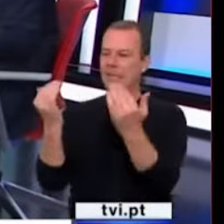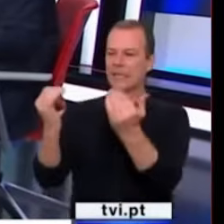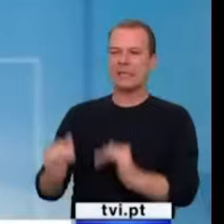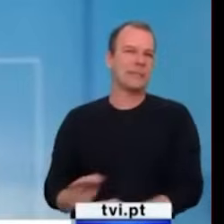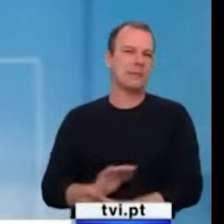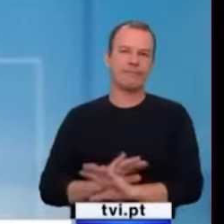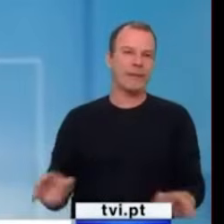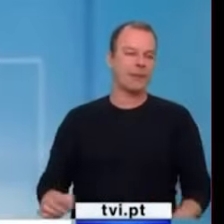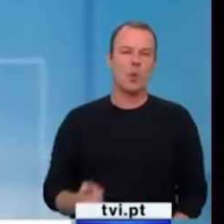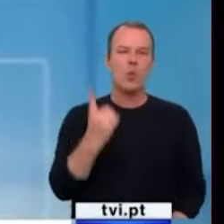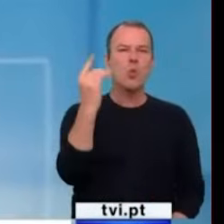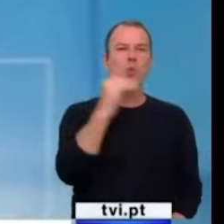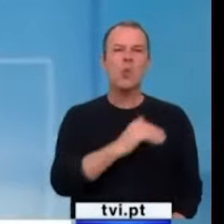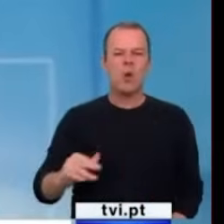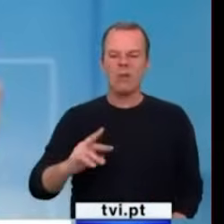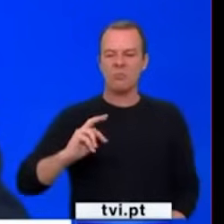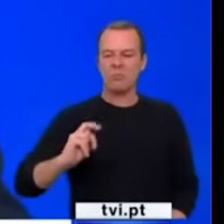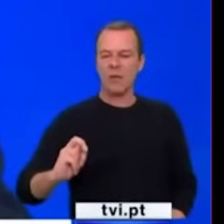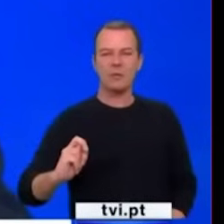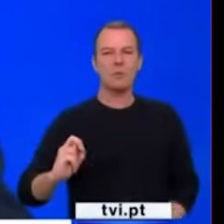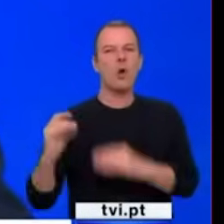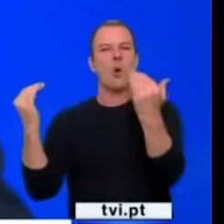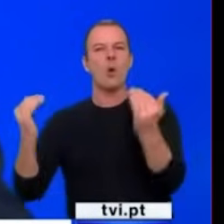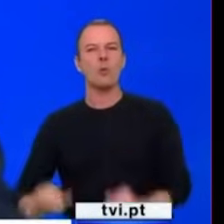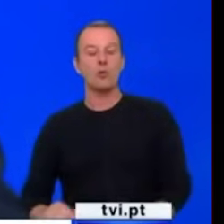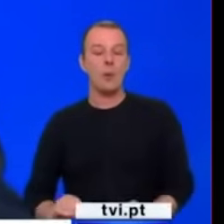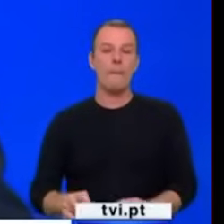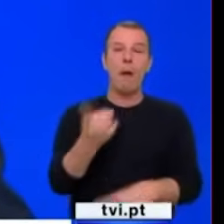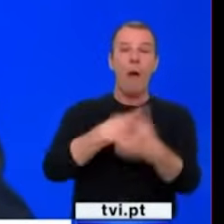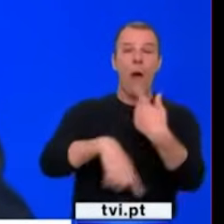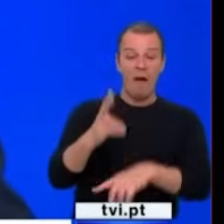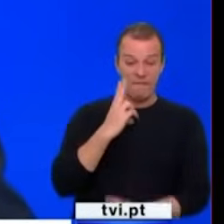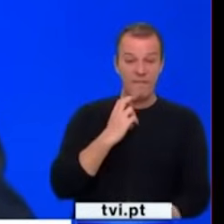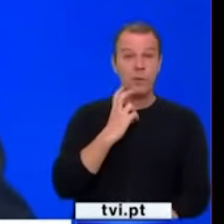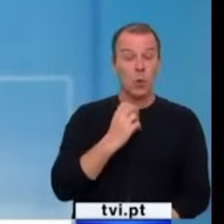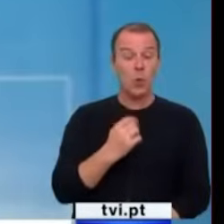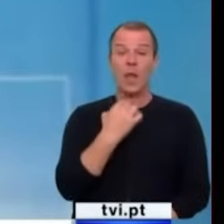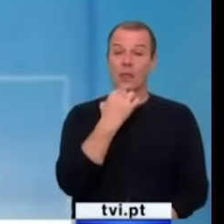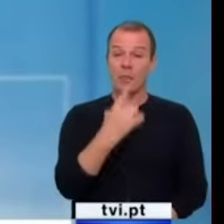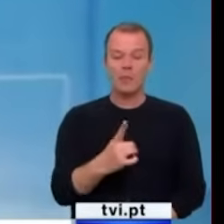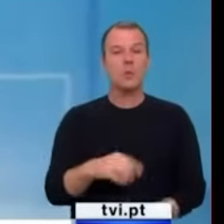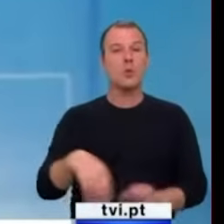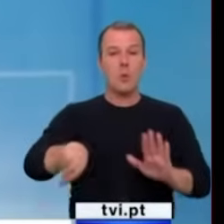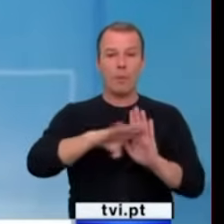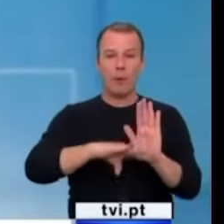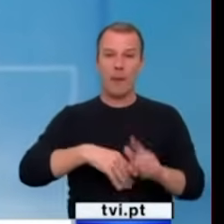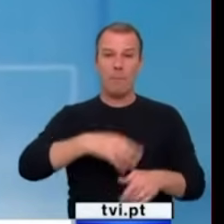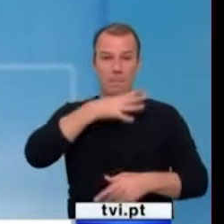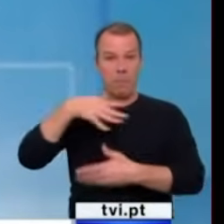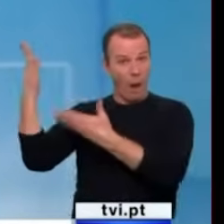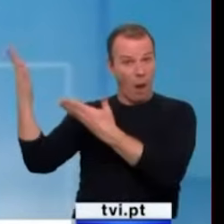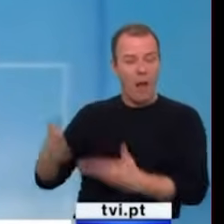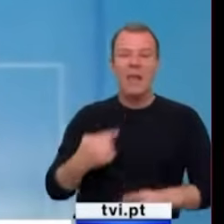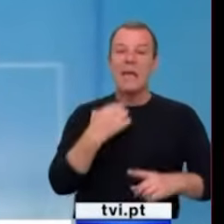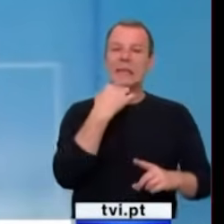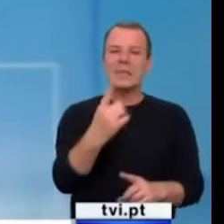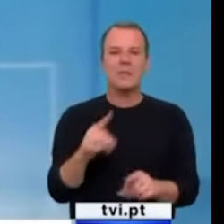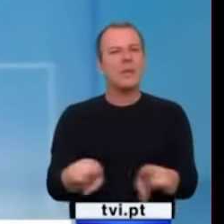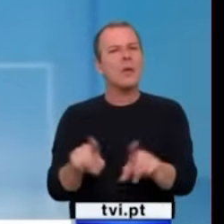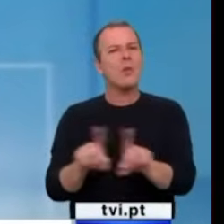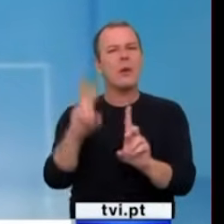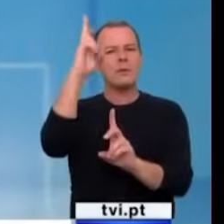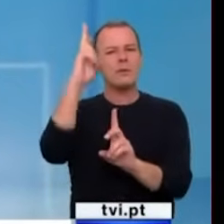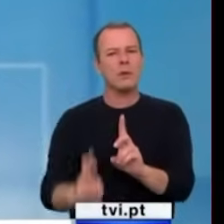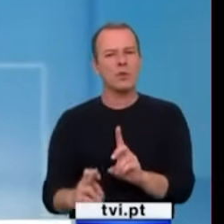ter recursos peros em tribal o pró andr Ventura do que isto significa diminuir os